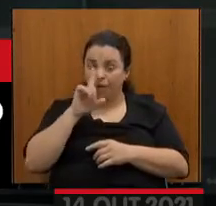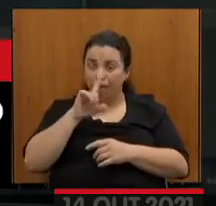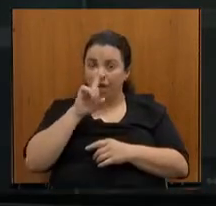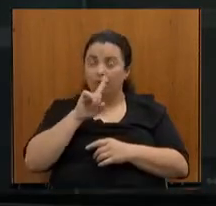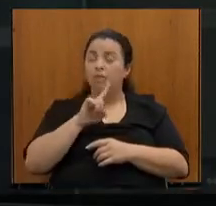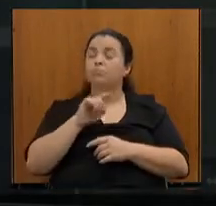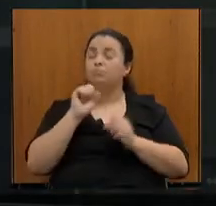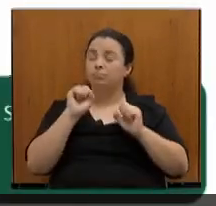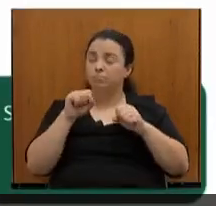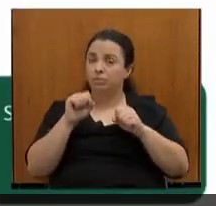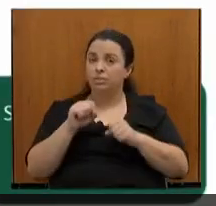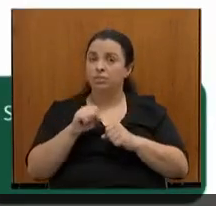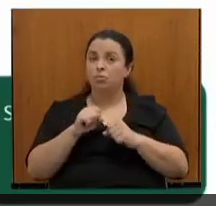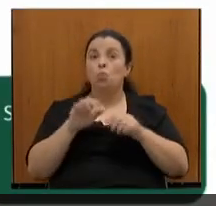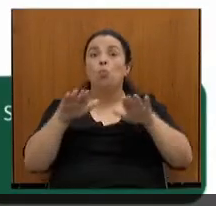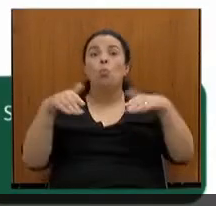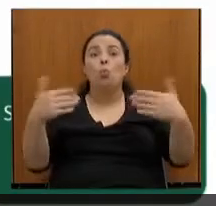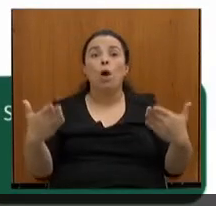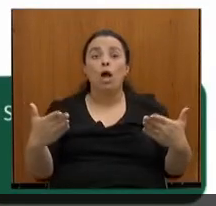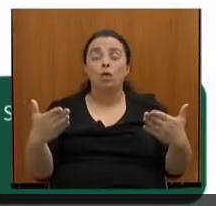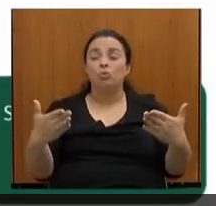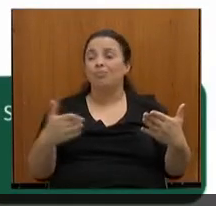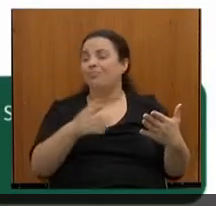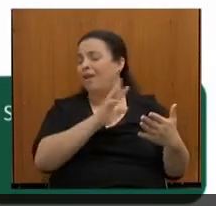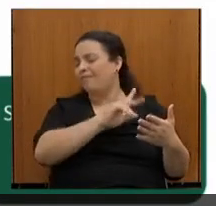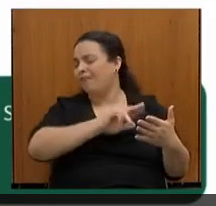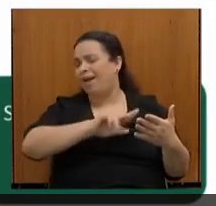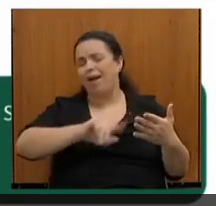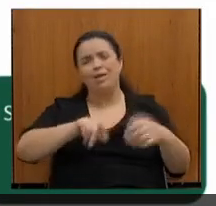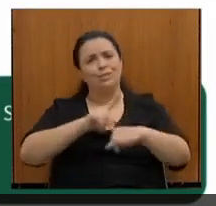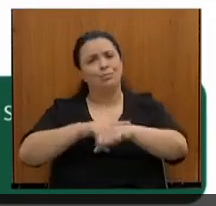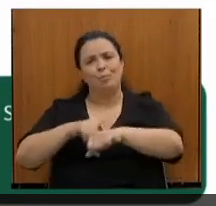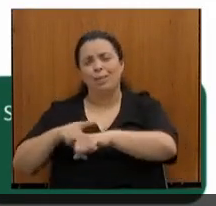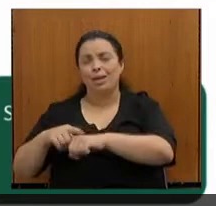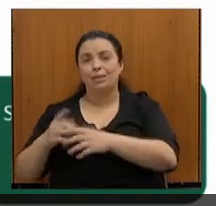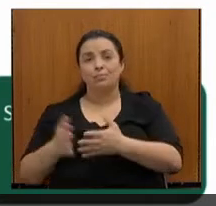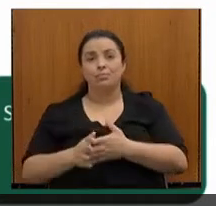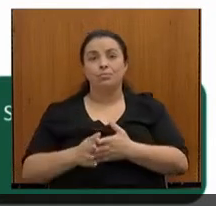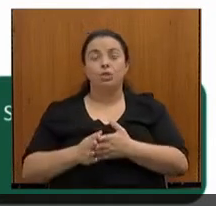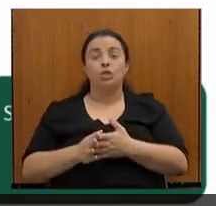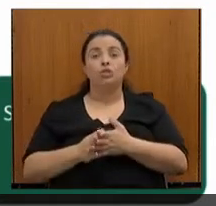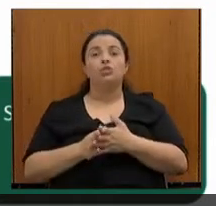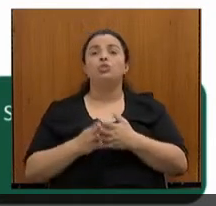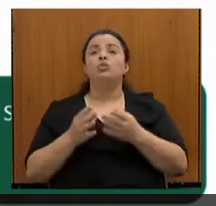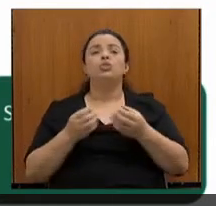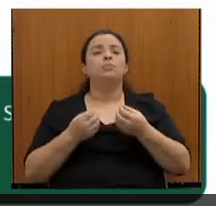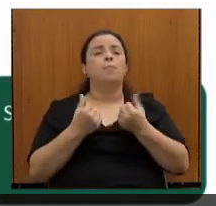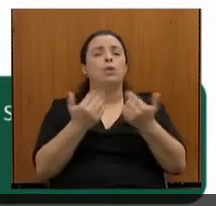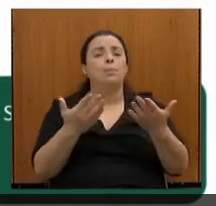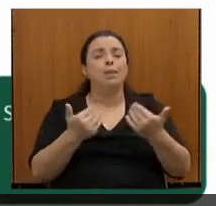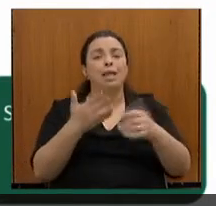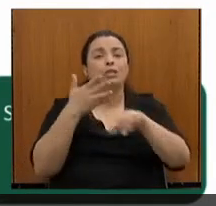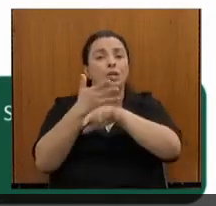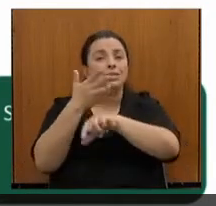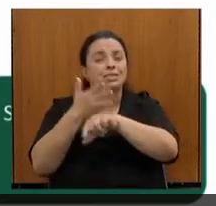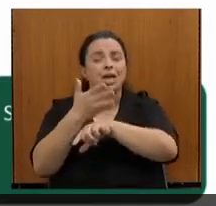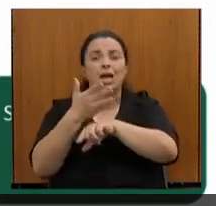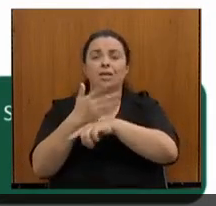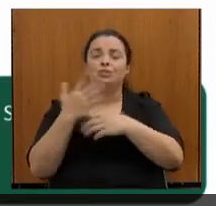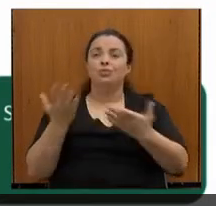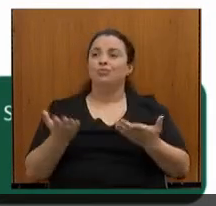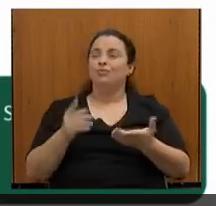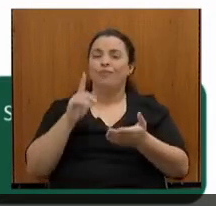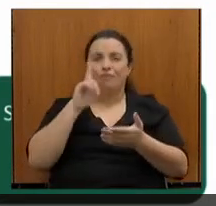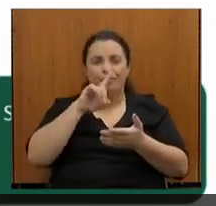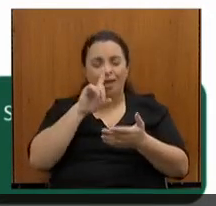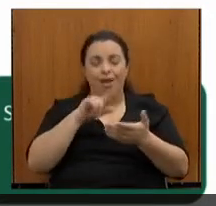momentos. Falhamos desde a disponibilidade do acesso, falhamos nos fluxos, falhamos na segurança